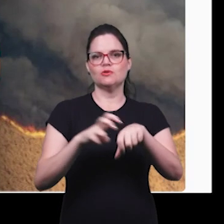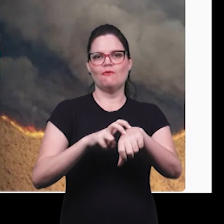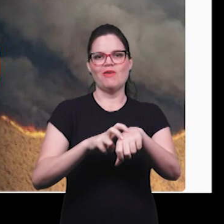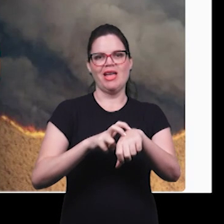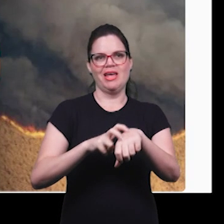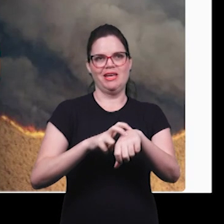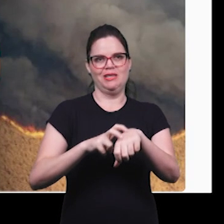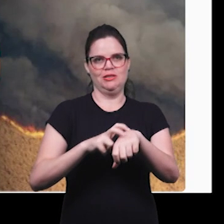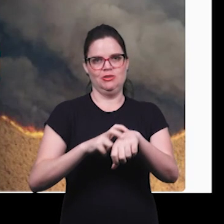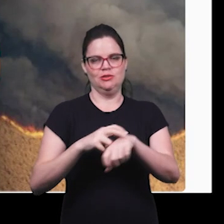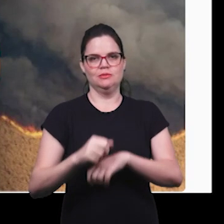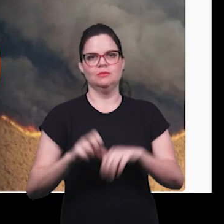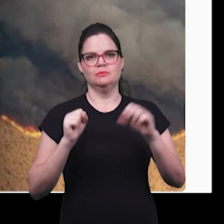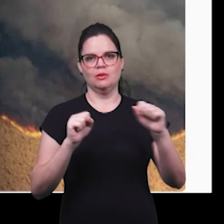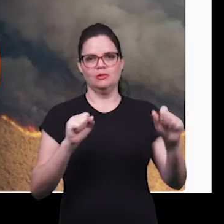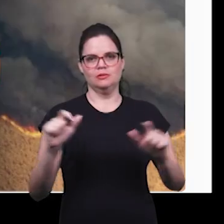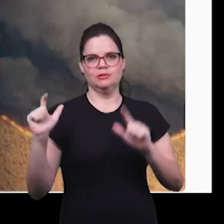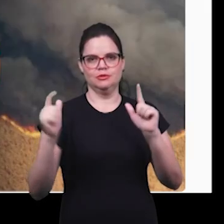passar. Próximo.